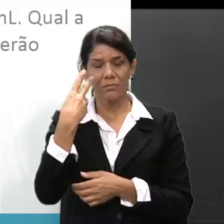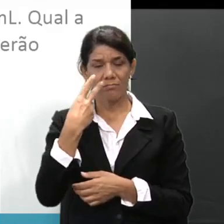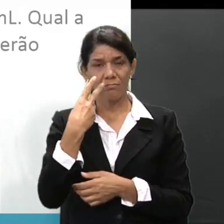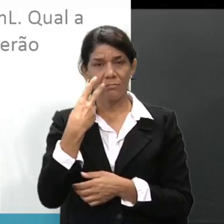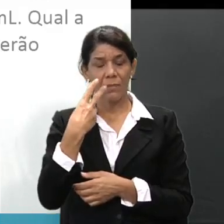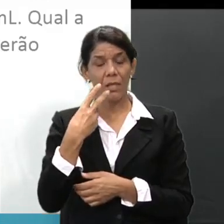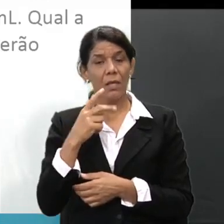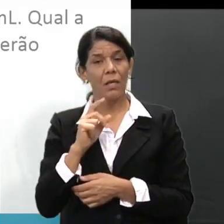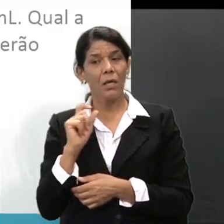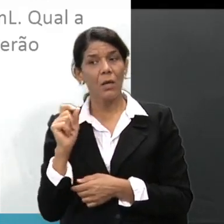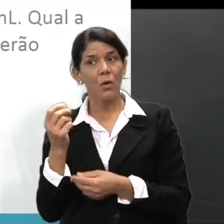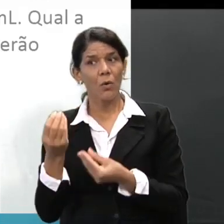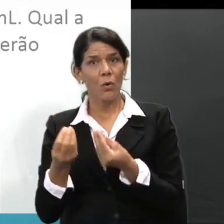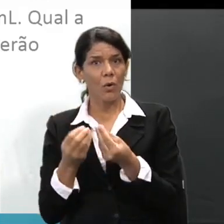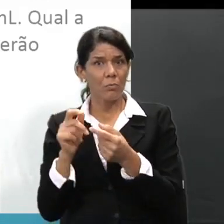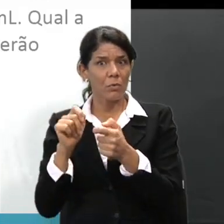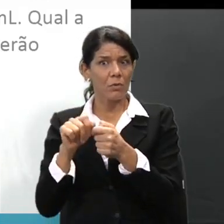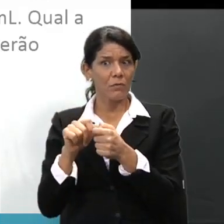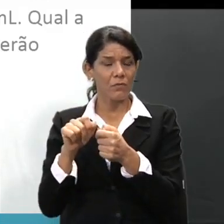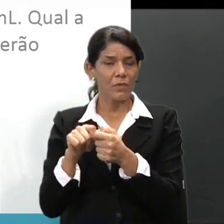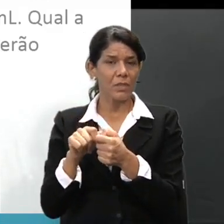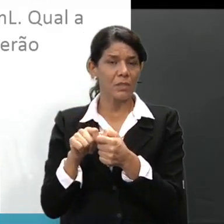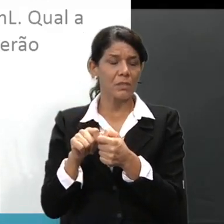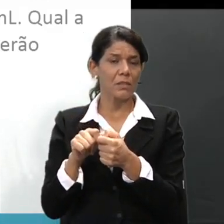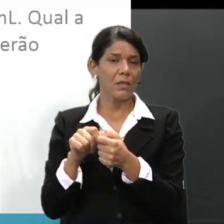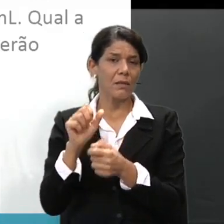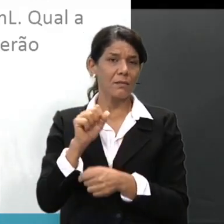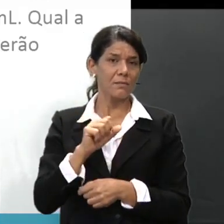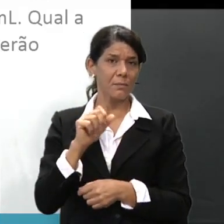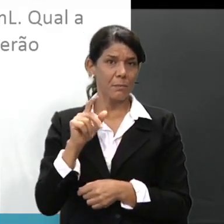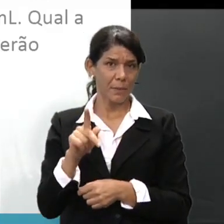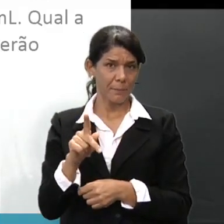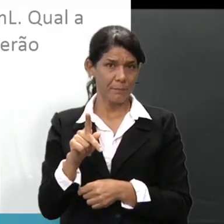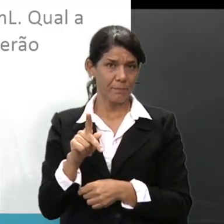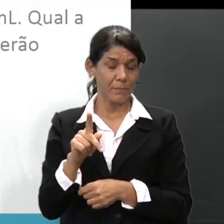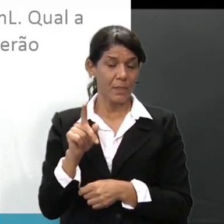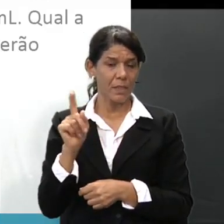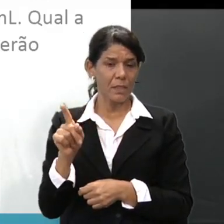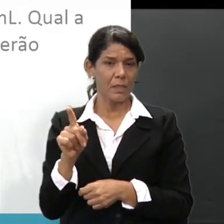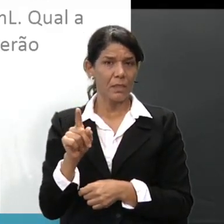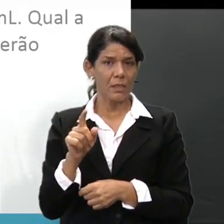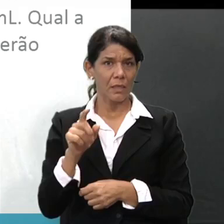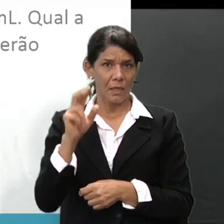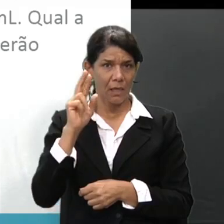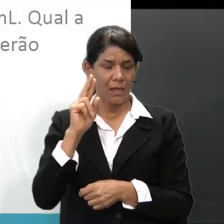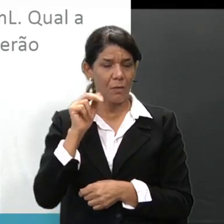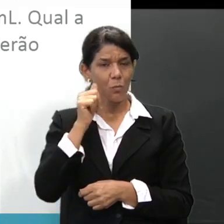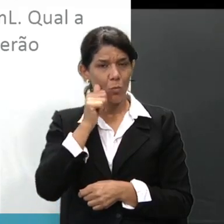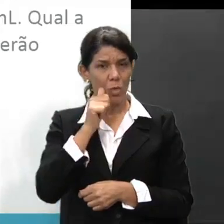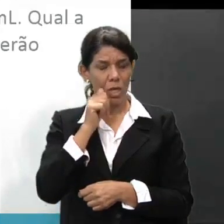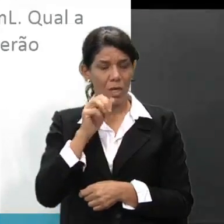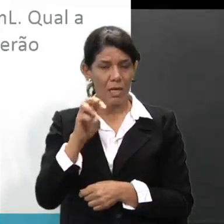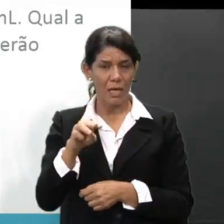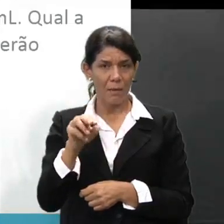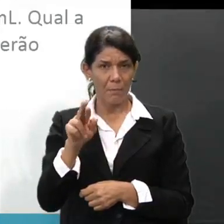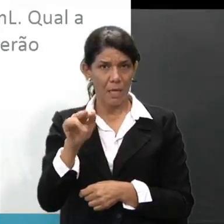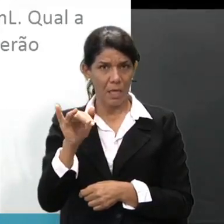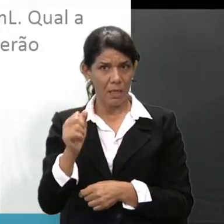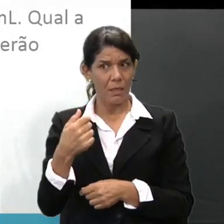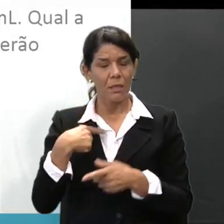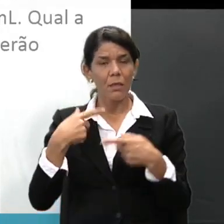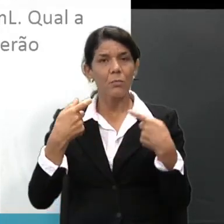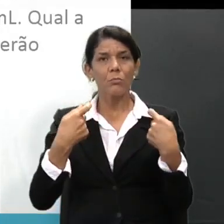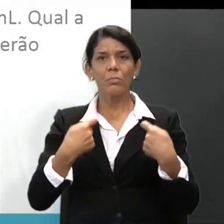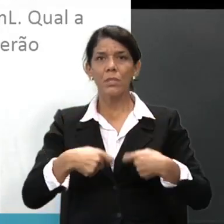como foi o caso da nossa situação problema, em que a dona Maria